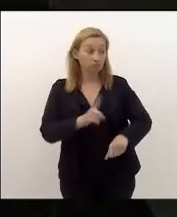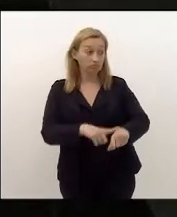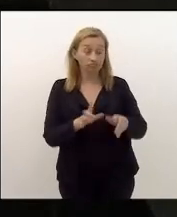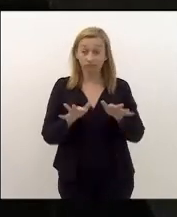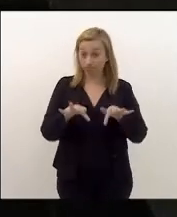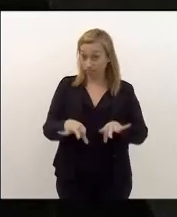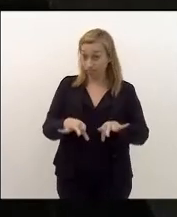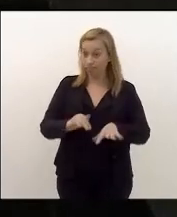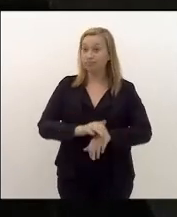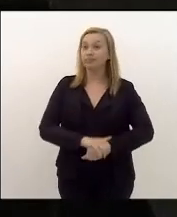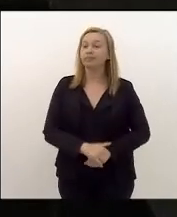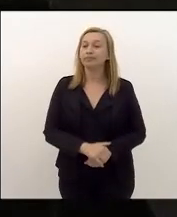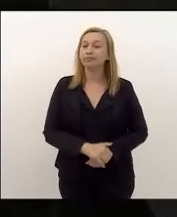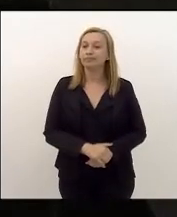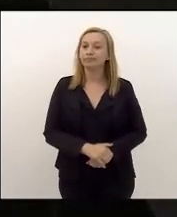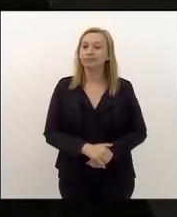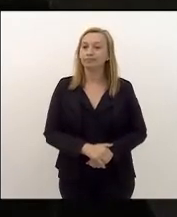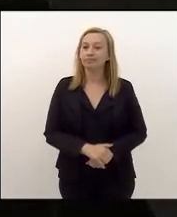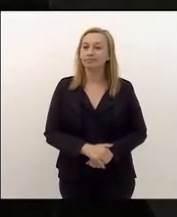final.